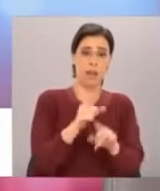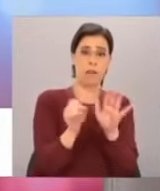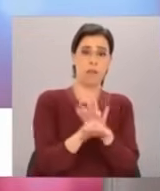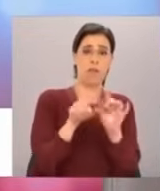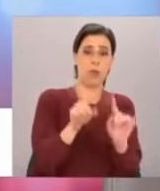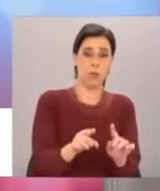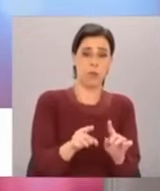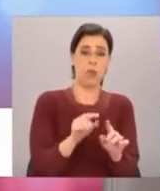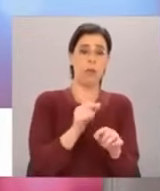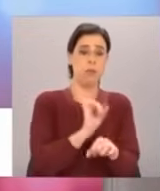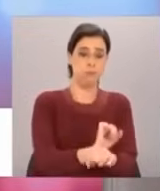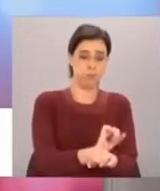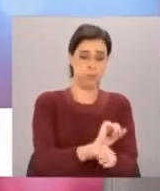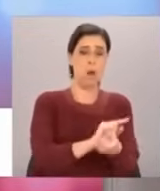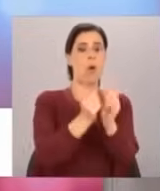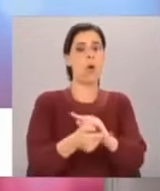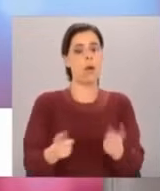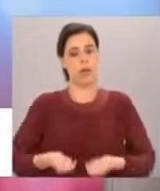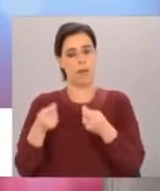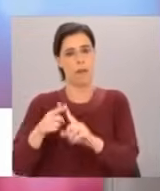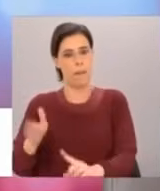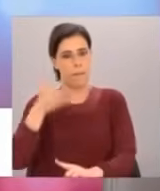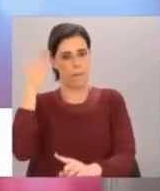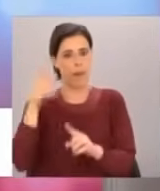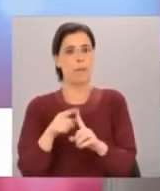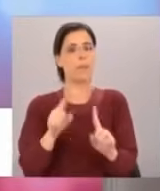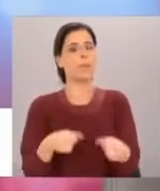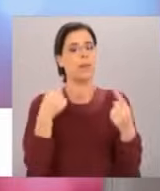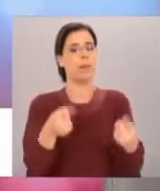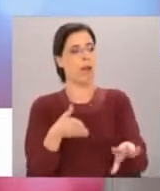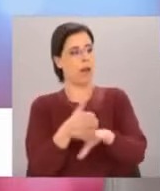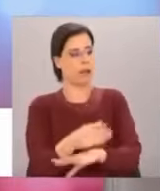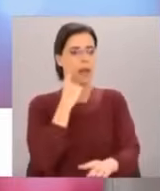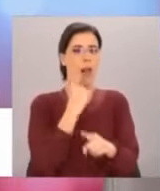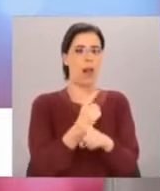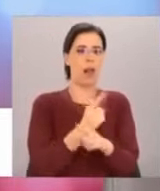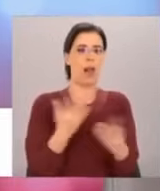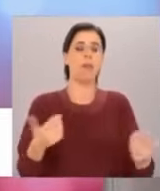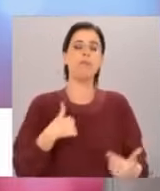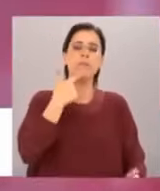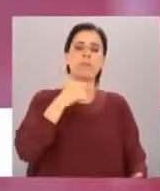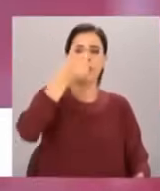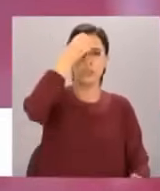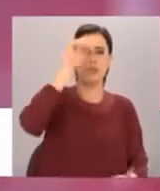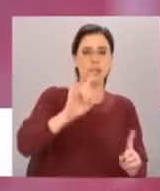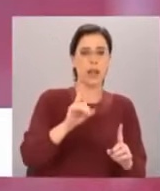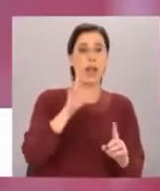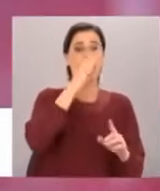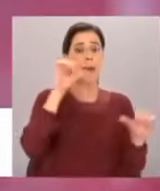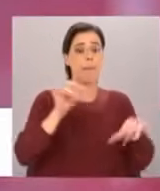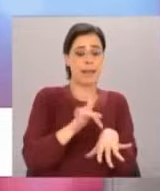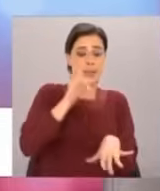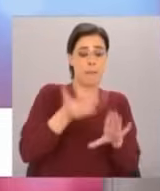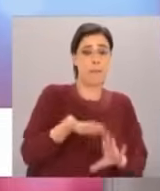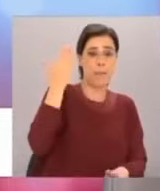esses Fundos e que ficam cativos ao invés de serem que investir primeiro e só depois ter acesso aos mesmos porque não nos podemos esquecer que quem está em melhor situação